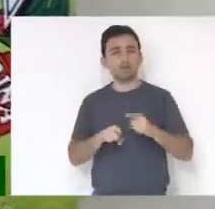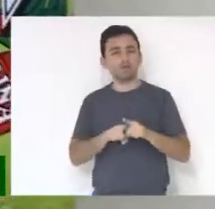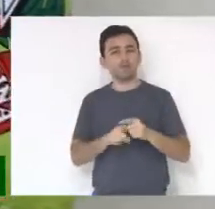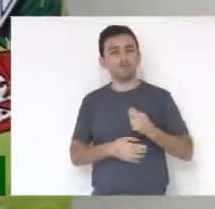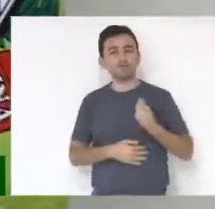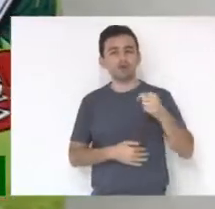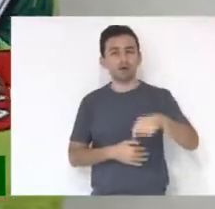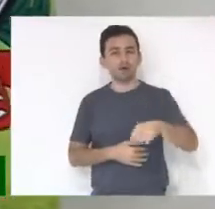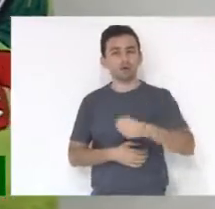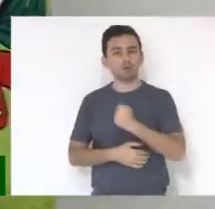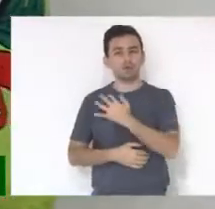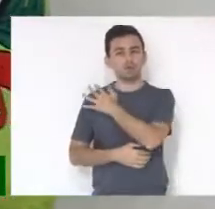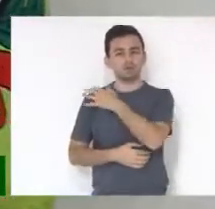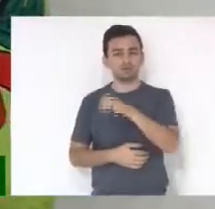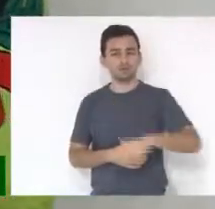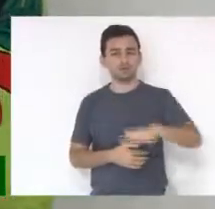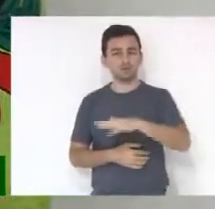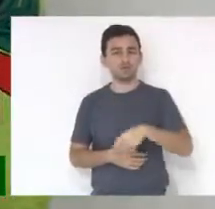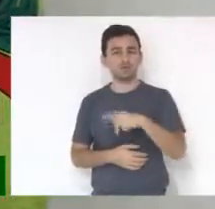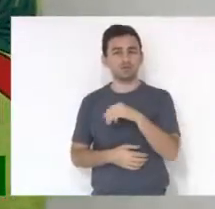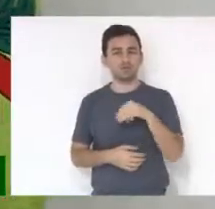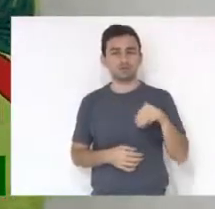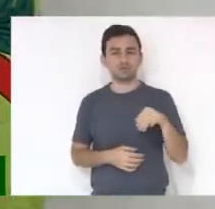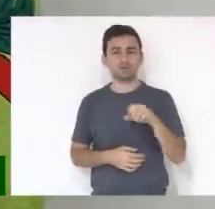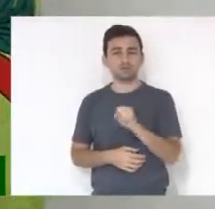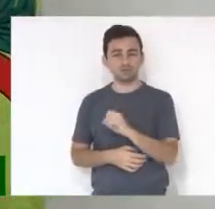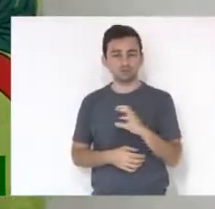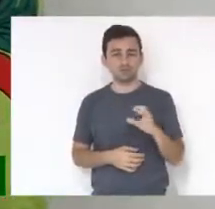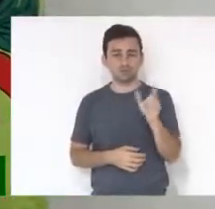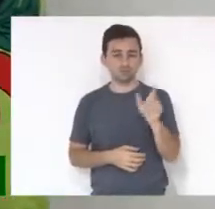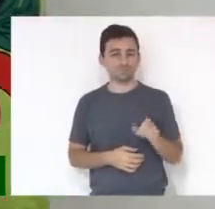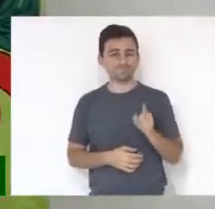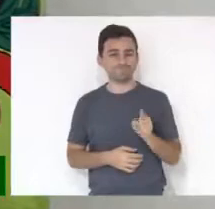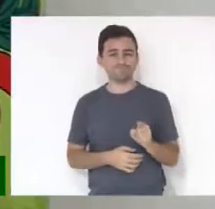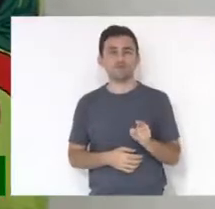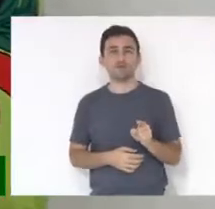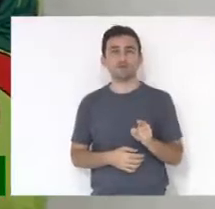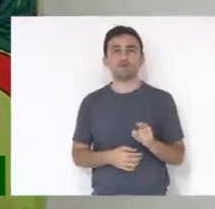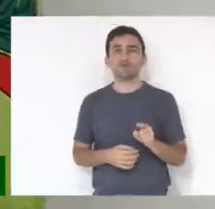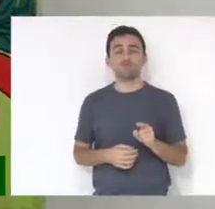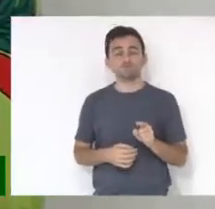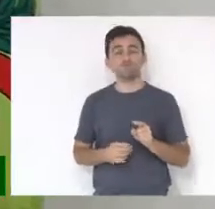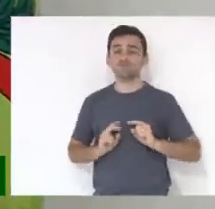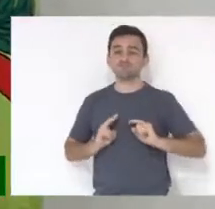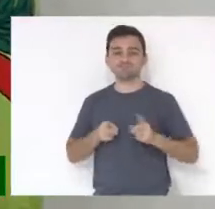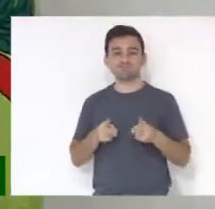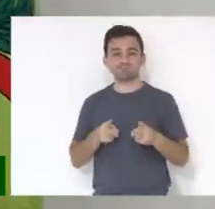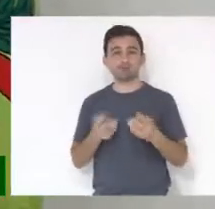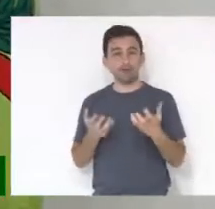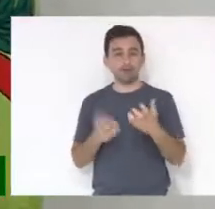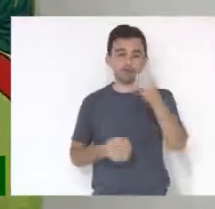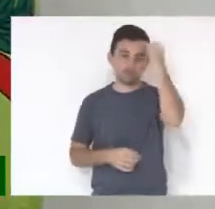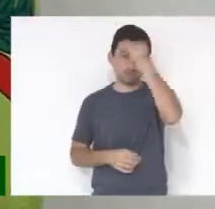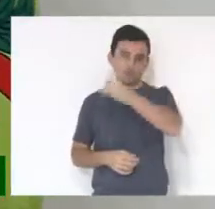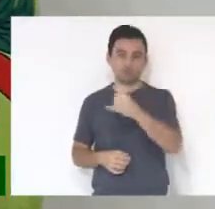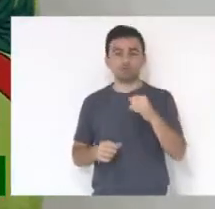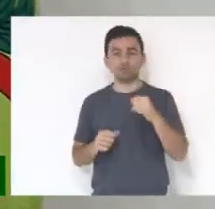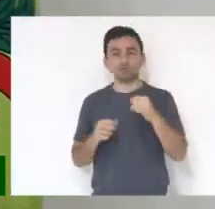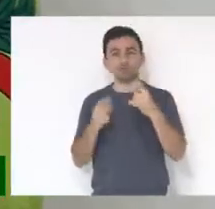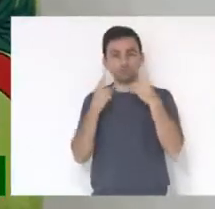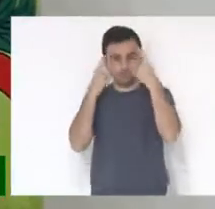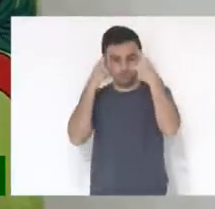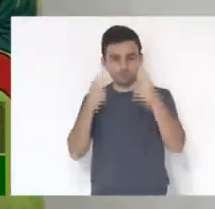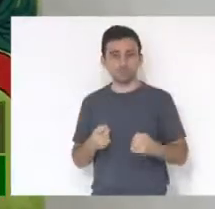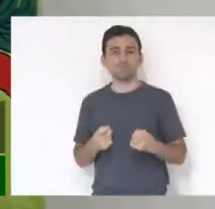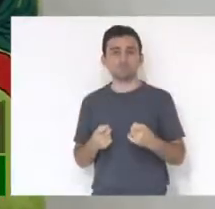do comandante-geral da Polícia Militar de Santa Catarina. E, neste embalo de combater a violência e também